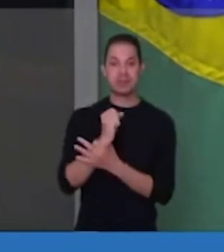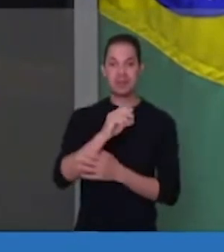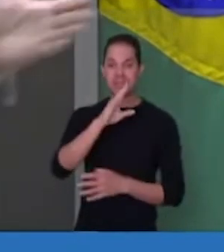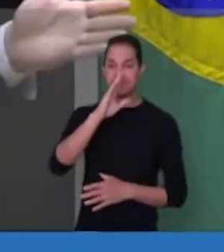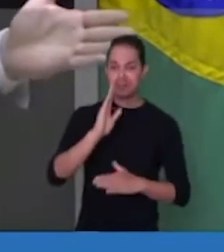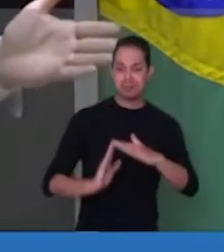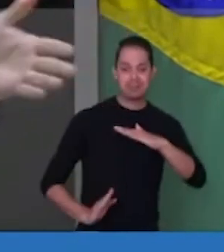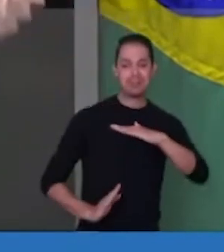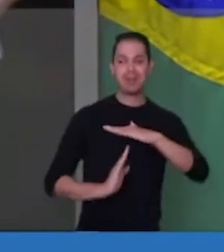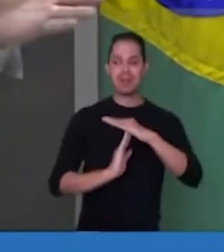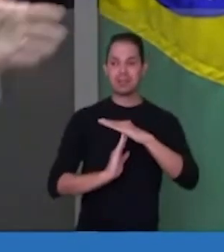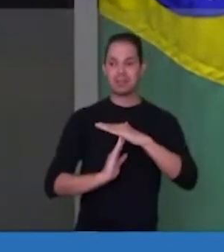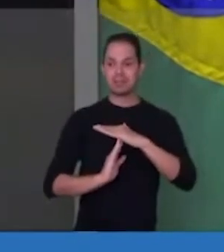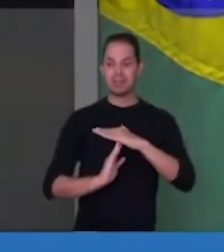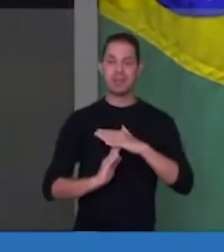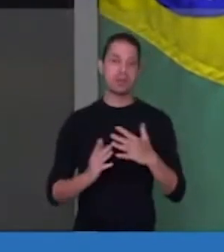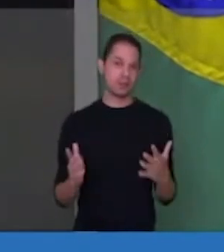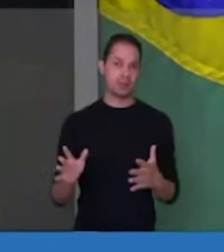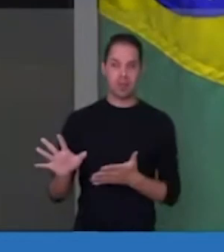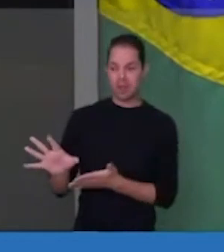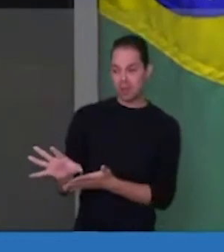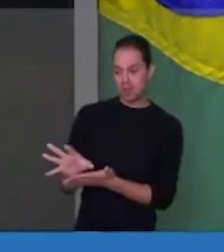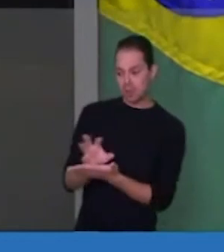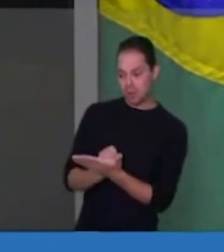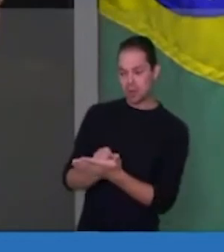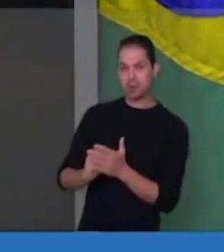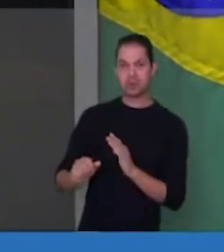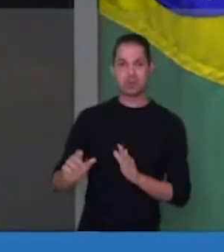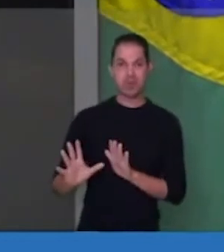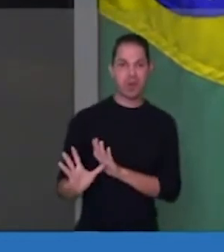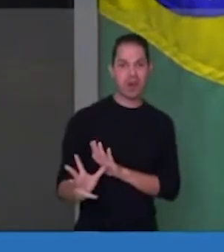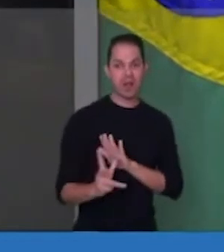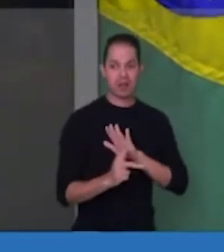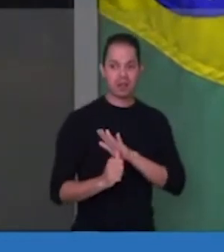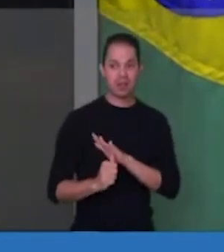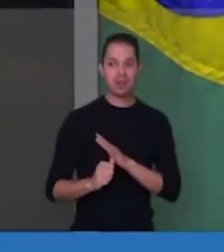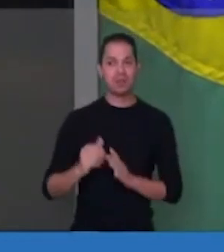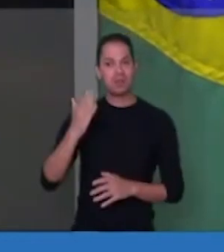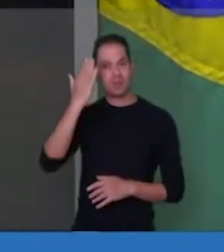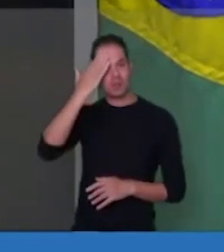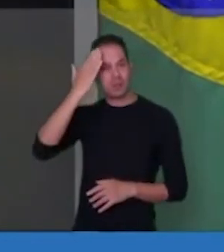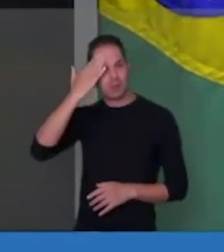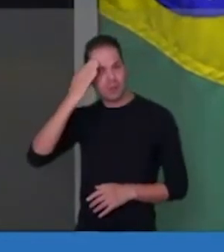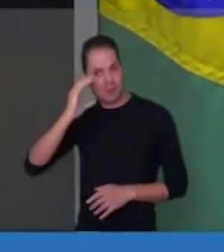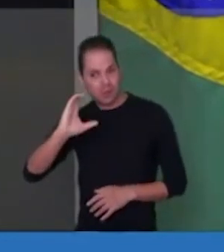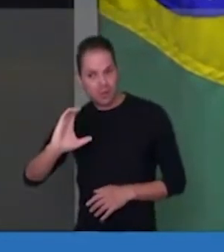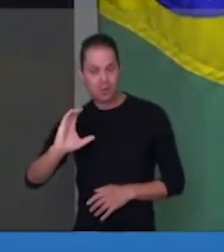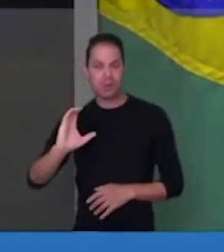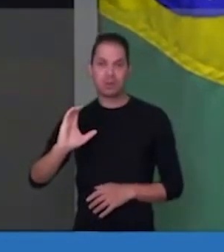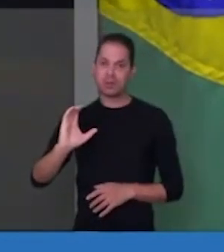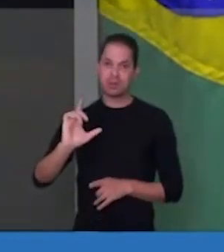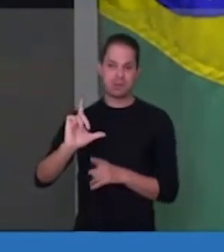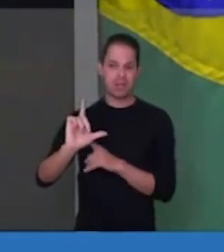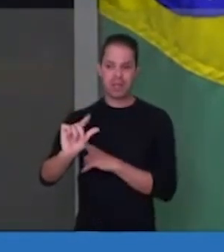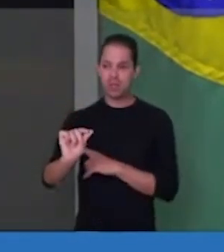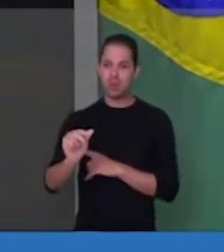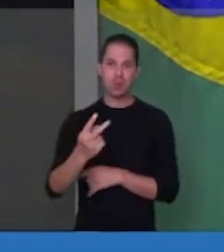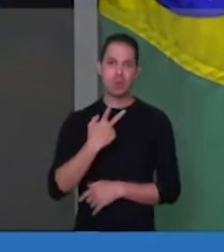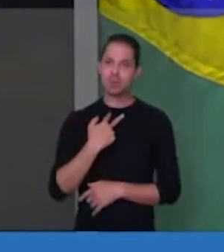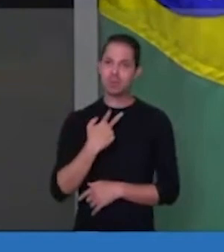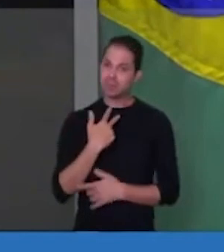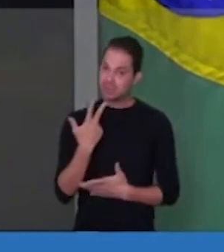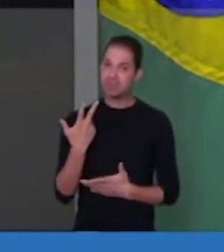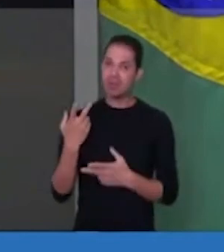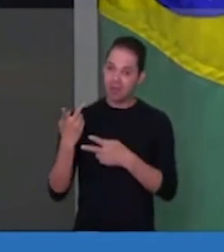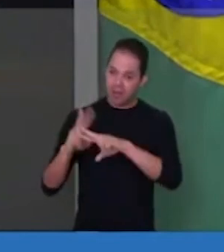contas, tiveram um belo exemplo também de um ladrão sair ali de Curitiba, onde nunca deveria ter saído. Nós temos